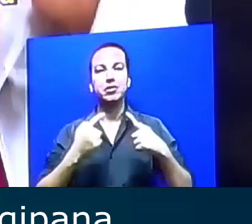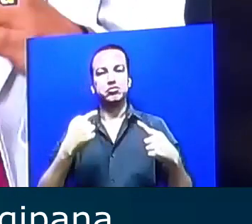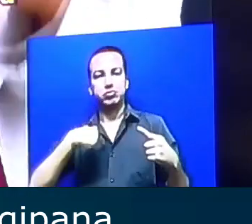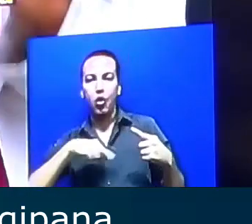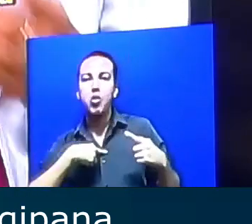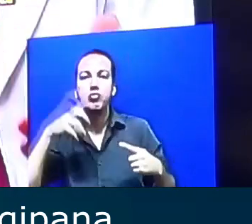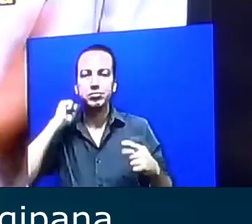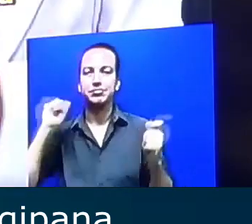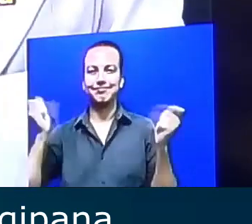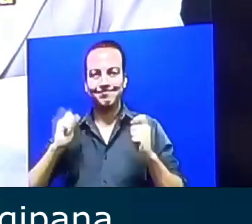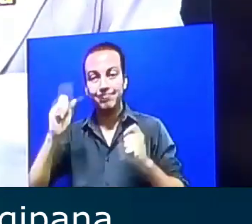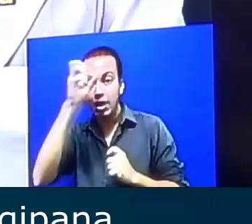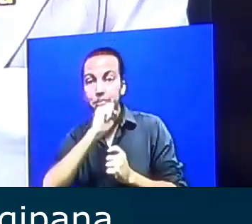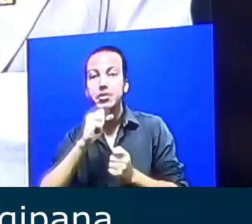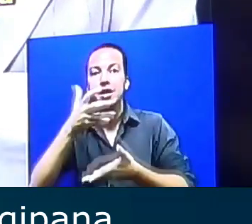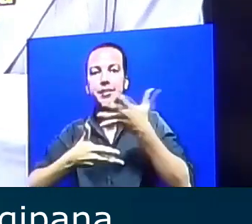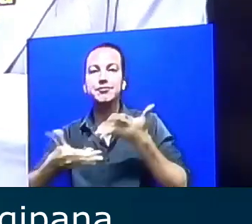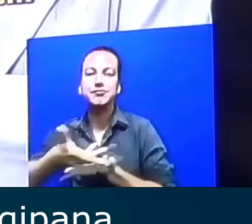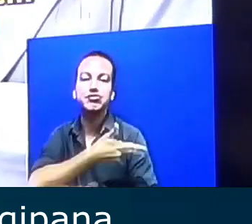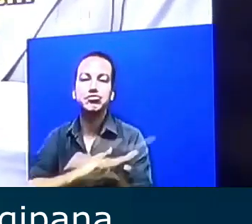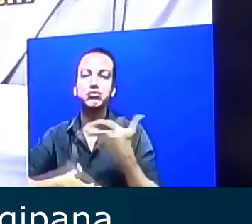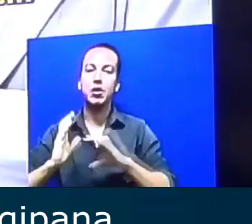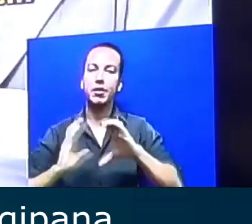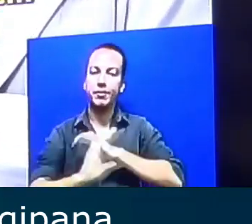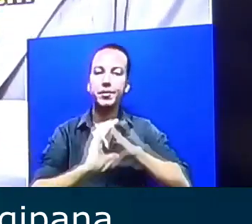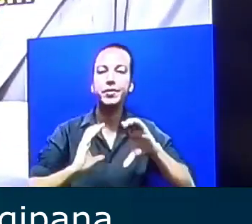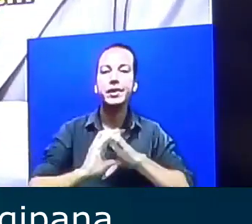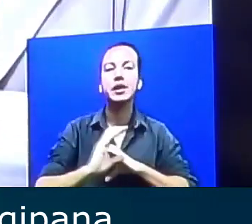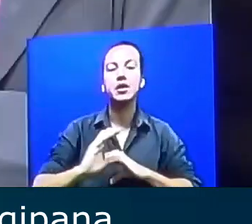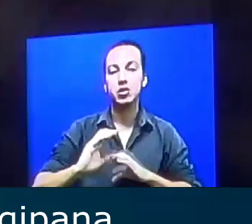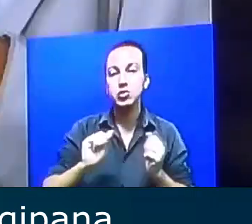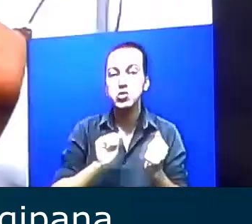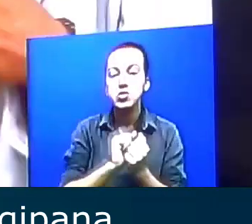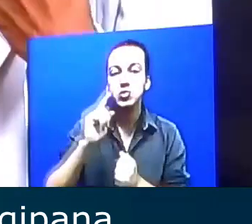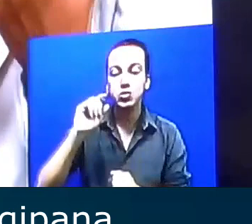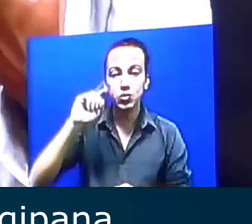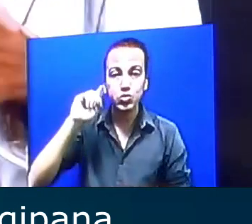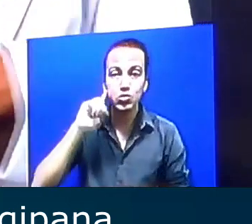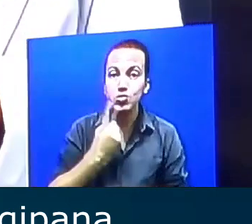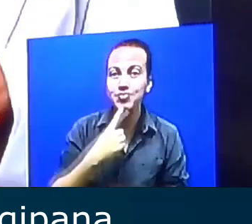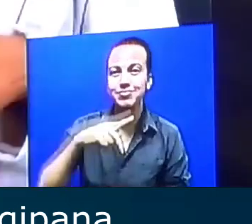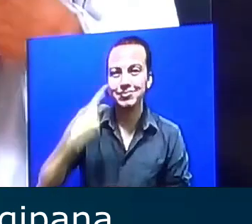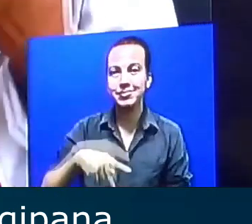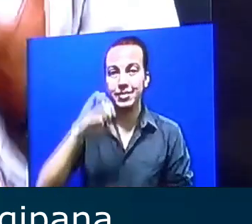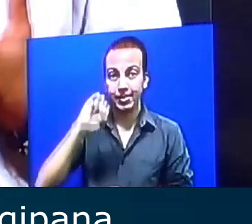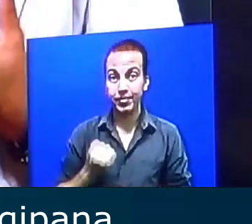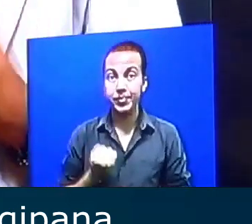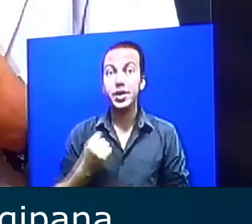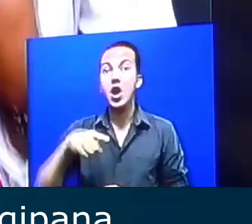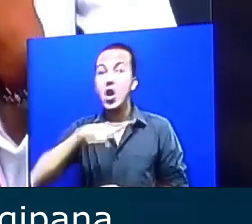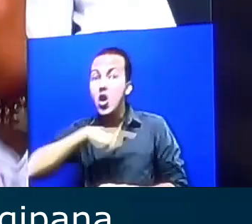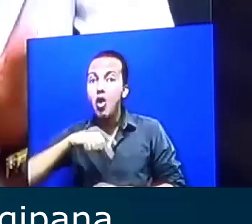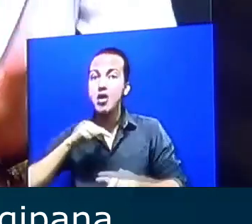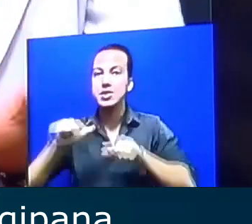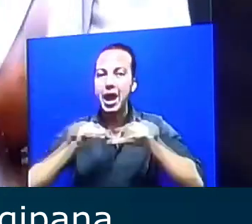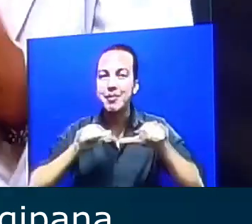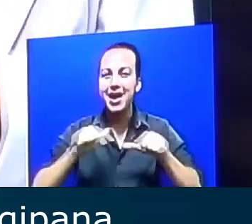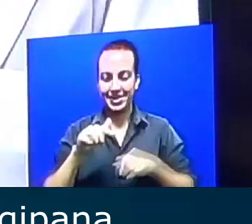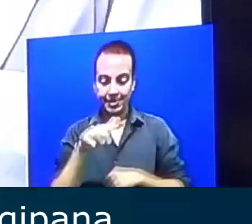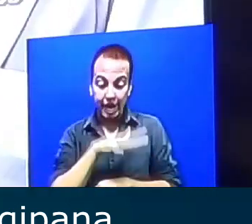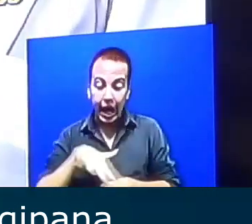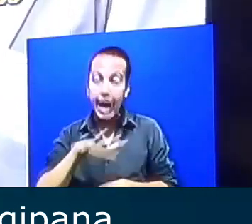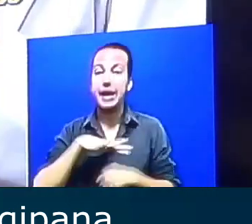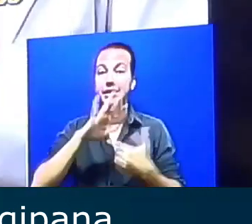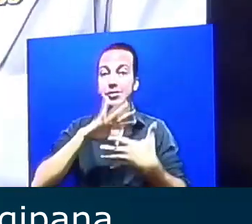fluir a comunicação junto à pessoa surda aqui no estado de Sergipe também. Para todos nós, né, que trabalhamos com Libras, que trabalhamos com